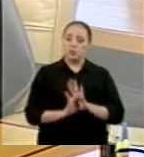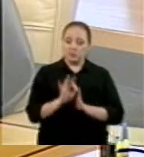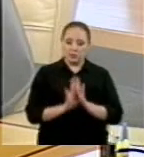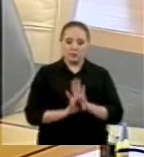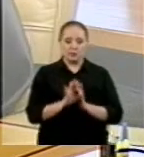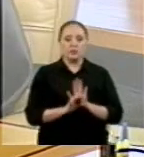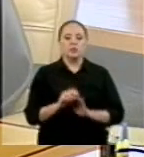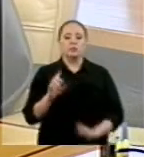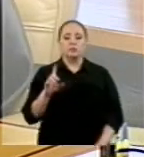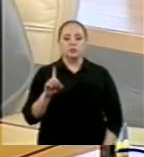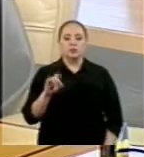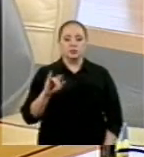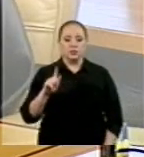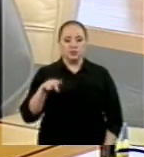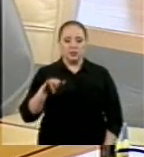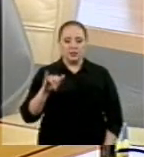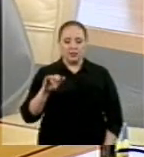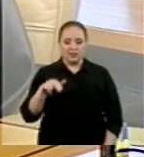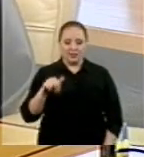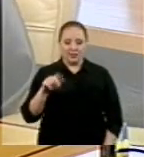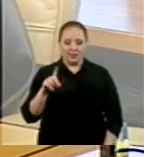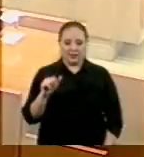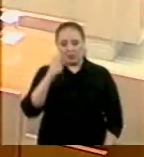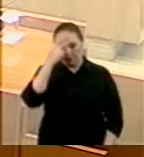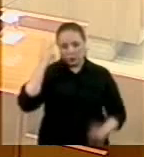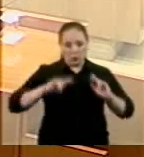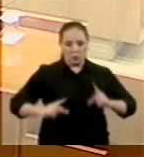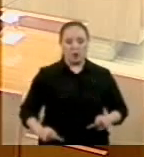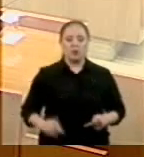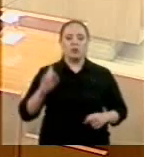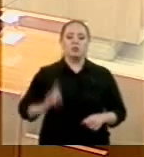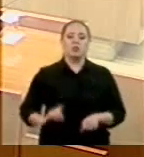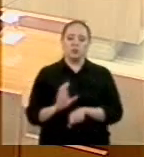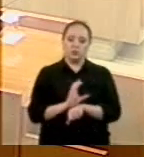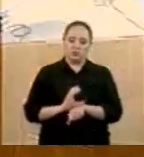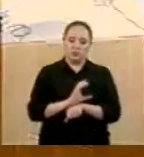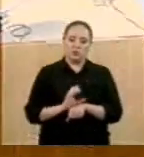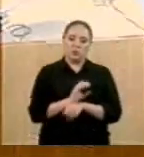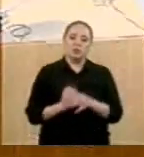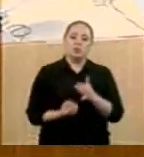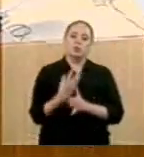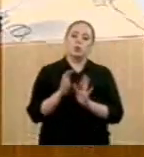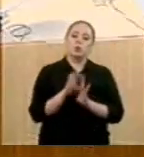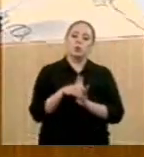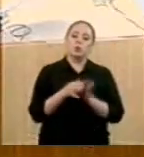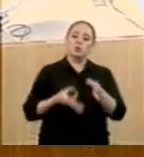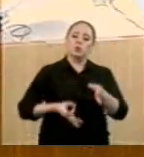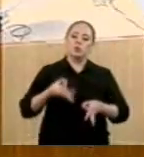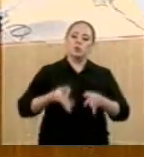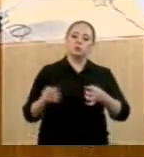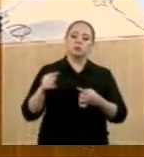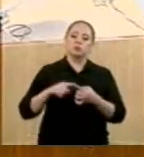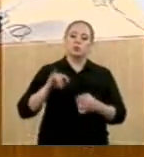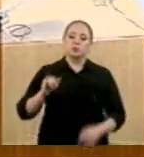A Dignidade da Pessoa Humana no Direito Constitucional Contemporâneo, a construção de um conceito jurídico à luz da